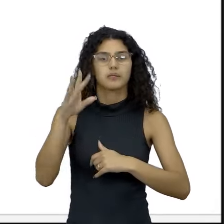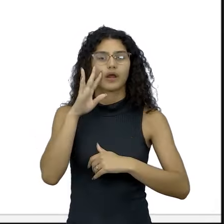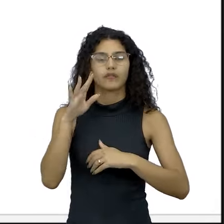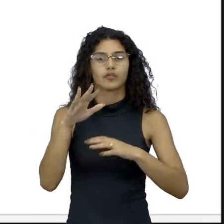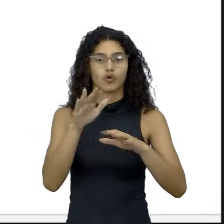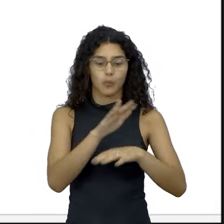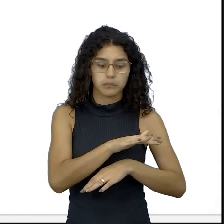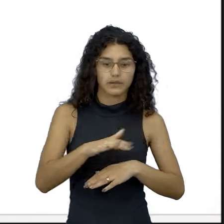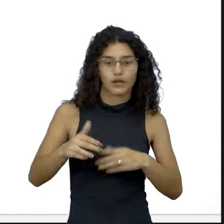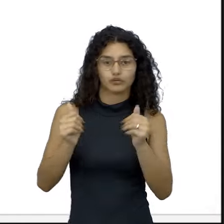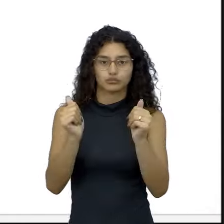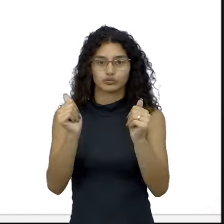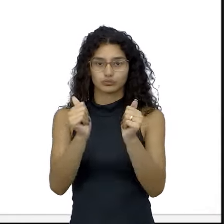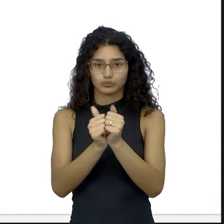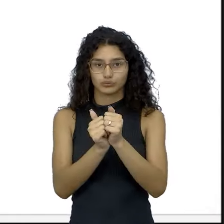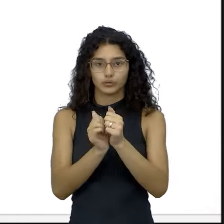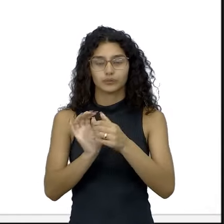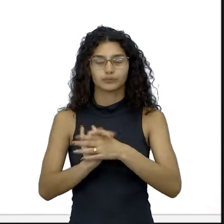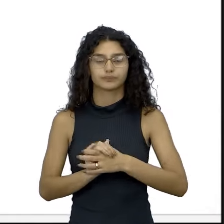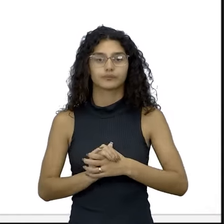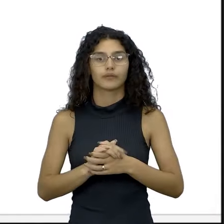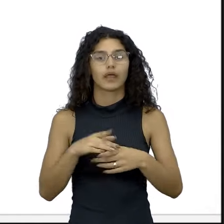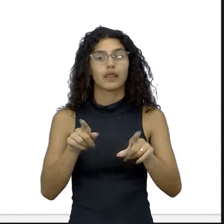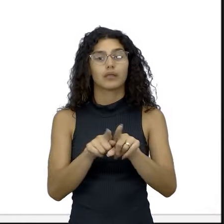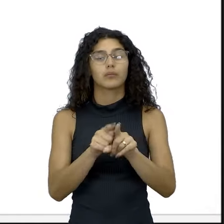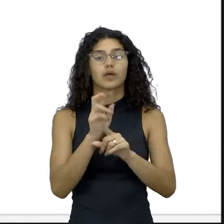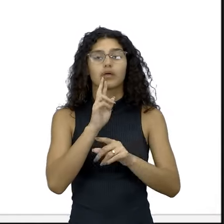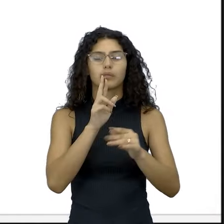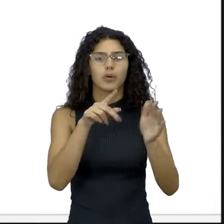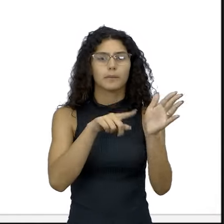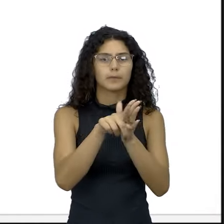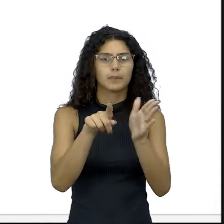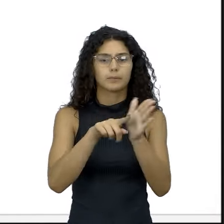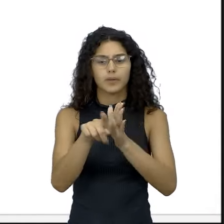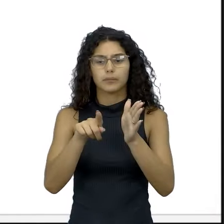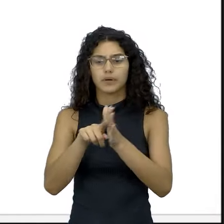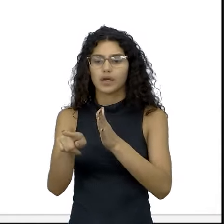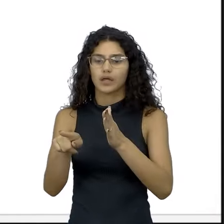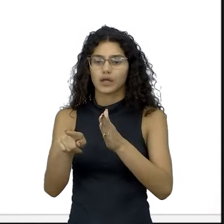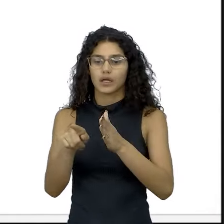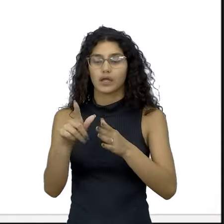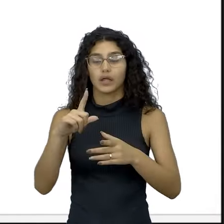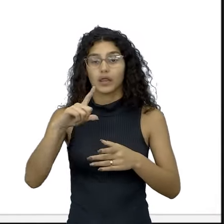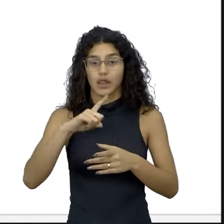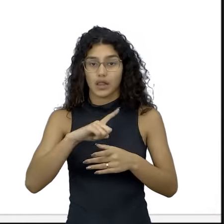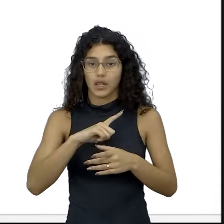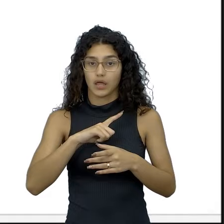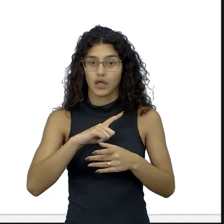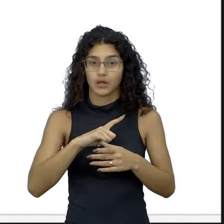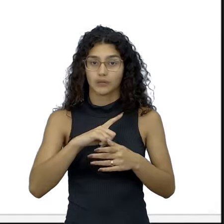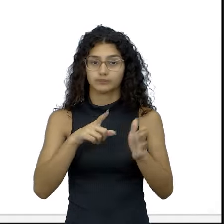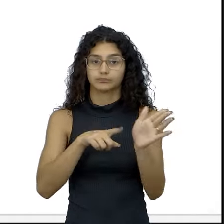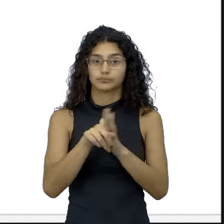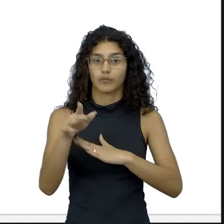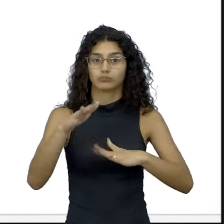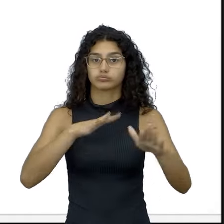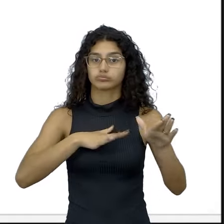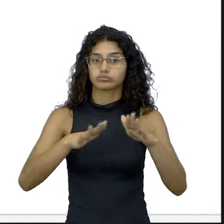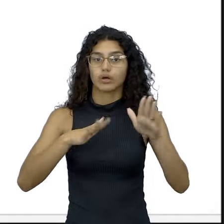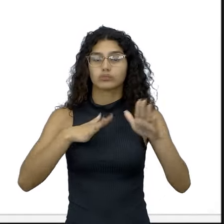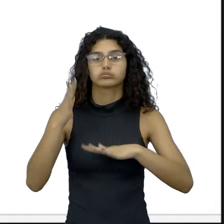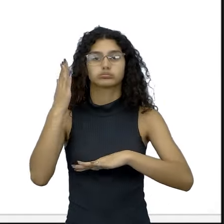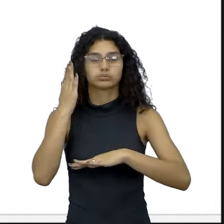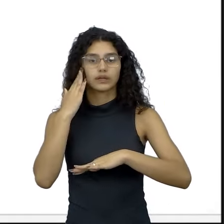sobre o consumo de plástico, e eles respondem algumas questões sobre ela, questões que vão mobilizando os saberes